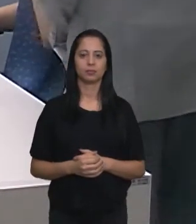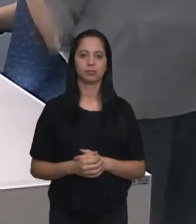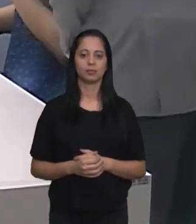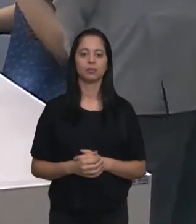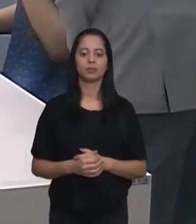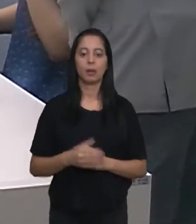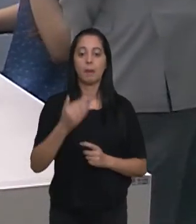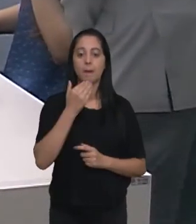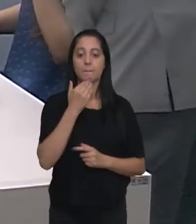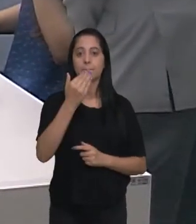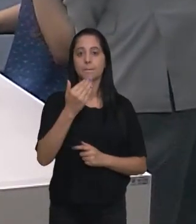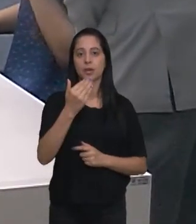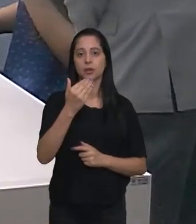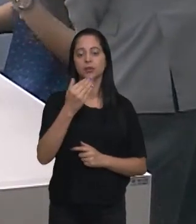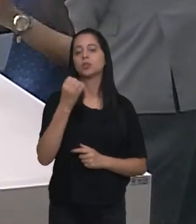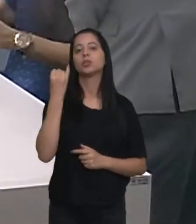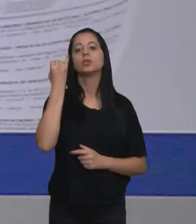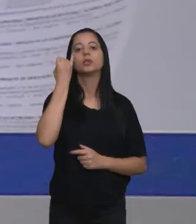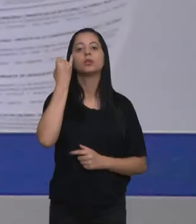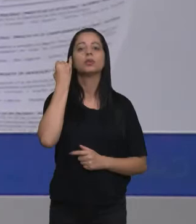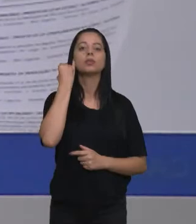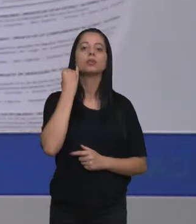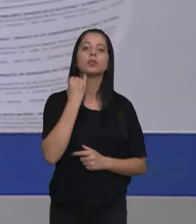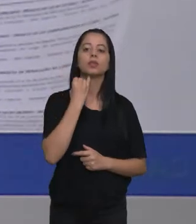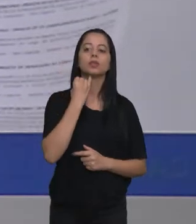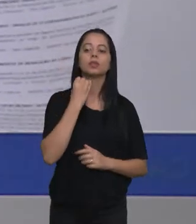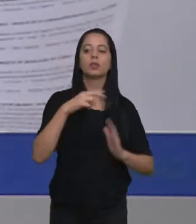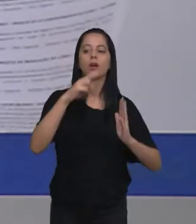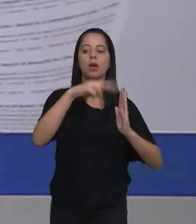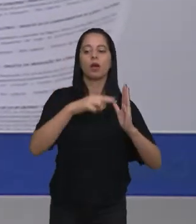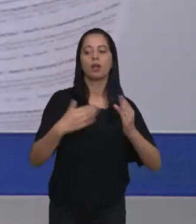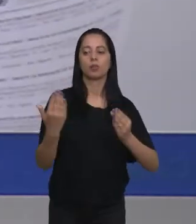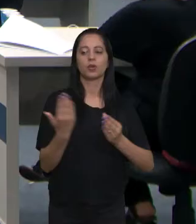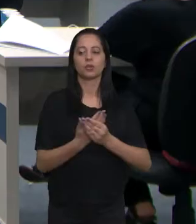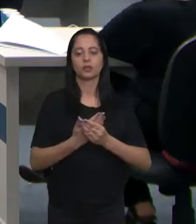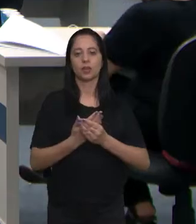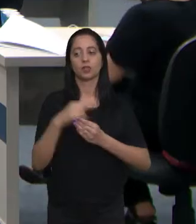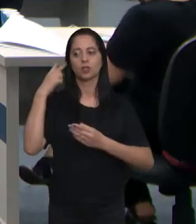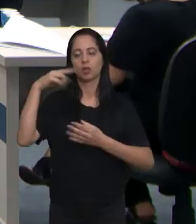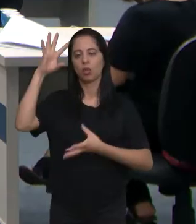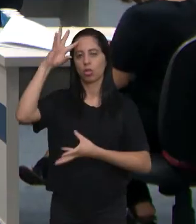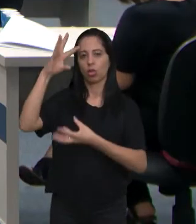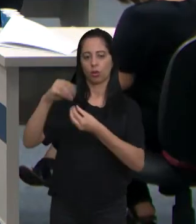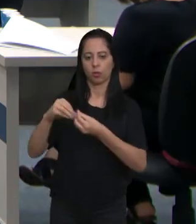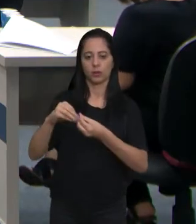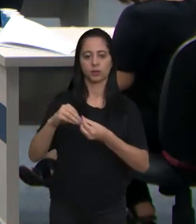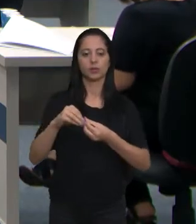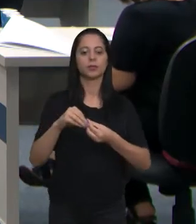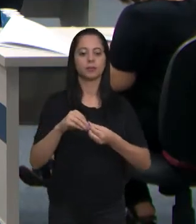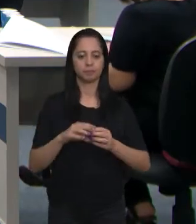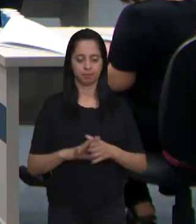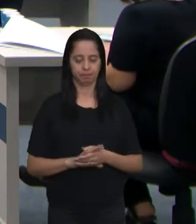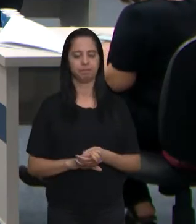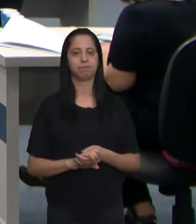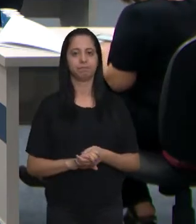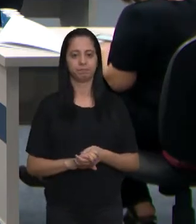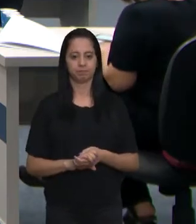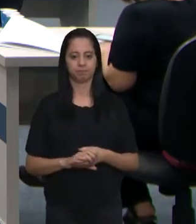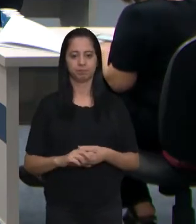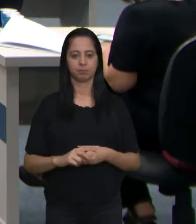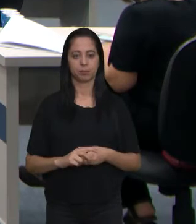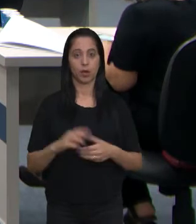Peço ao vereador Zé Luiz que faça a leitura de mais processos aí para a ciência dos vereadores. Senhor presidente,